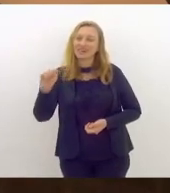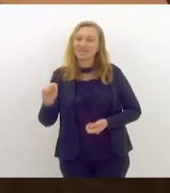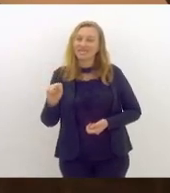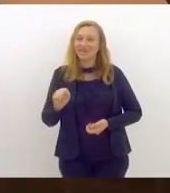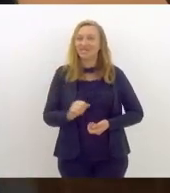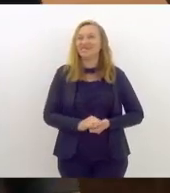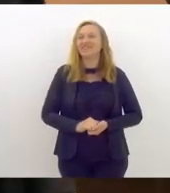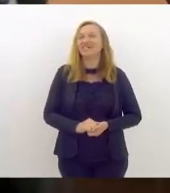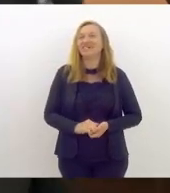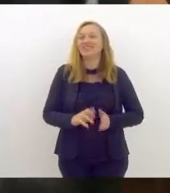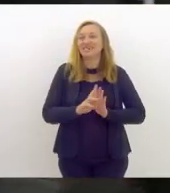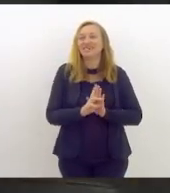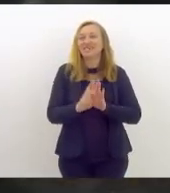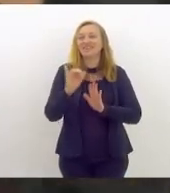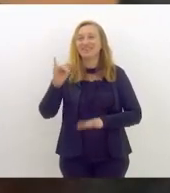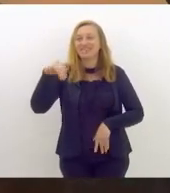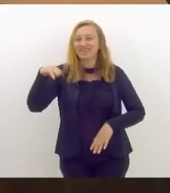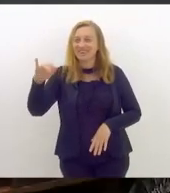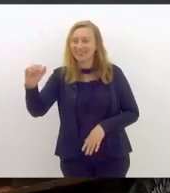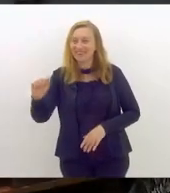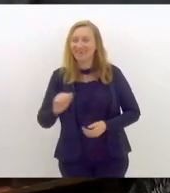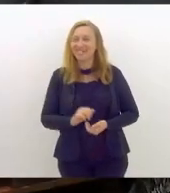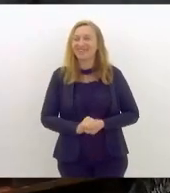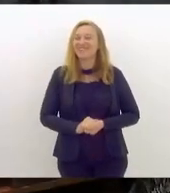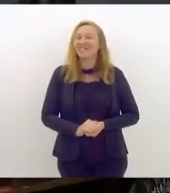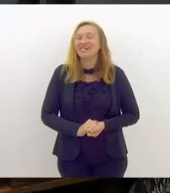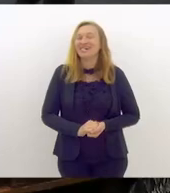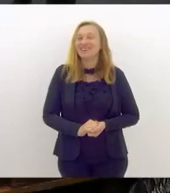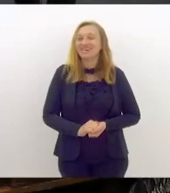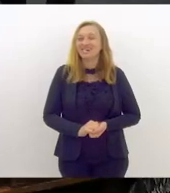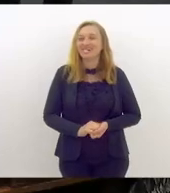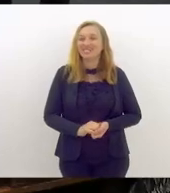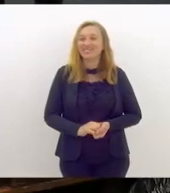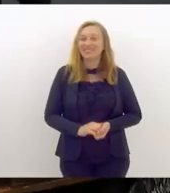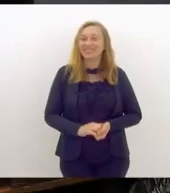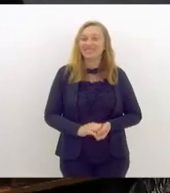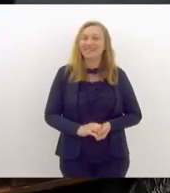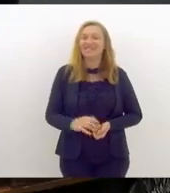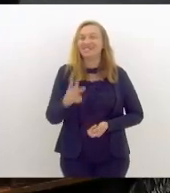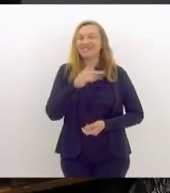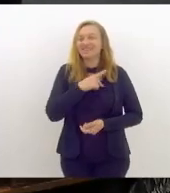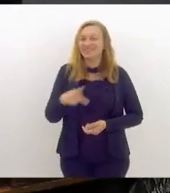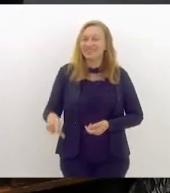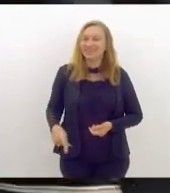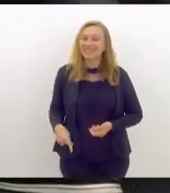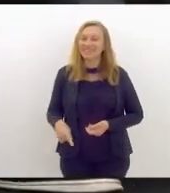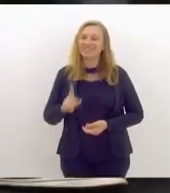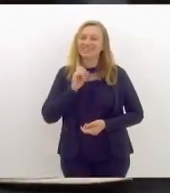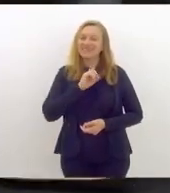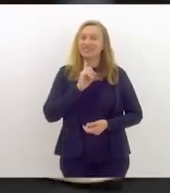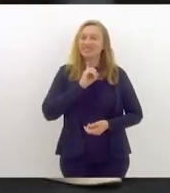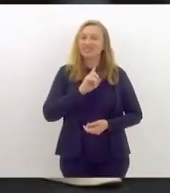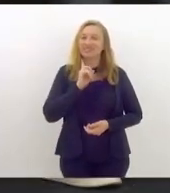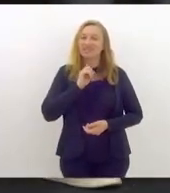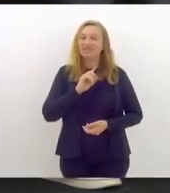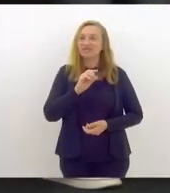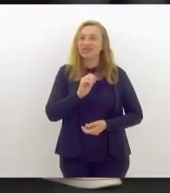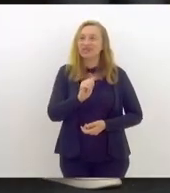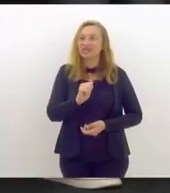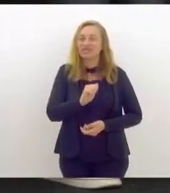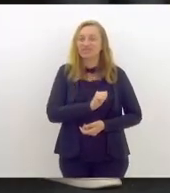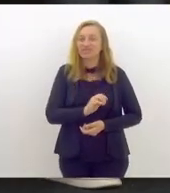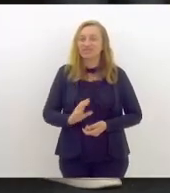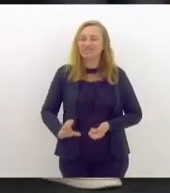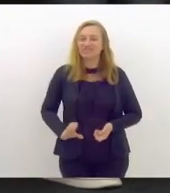Inéas. Deputado Carlos Mink. Rapidamente. Presidente rubro-negro André Siciliano, sobre